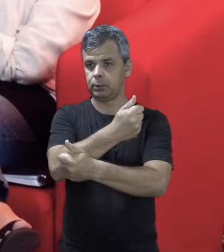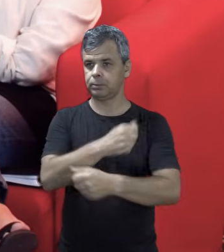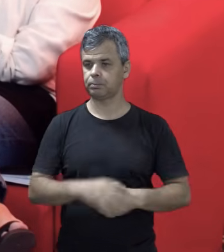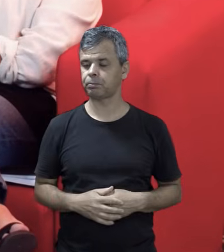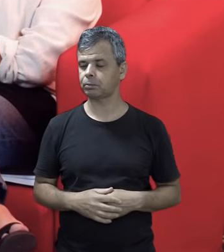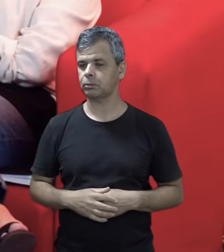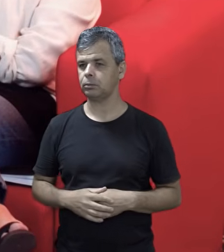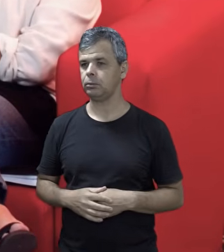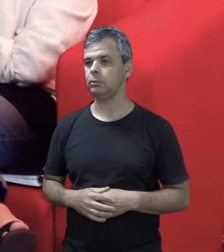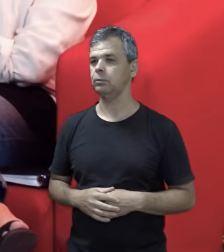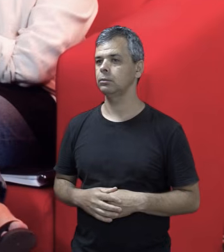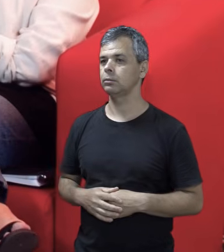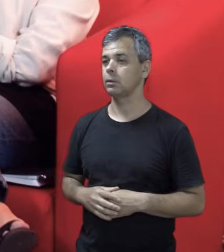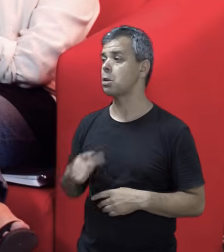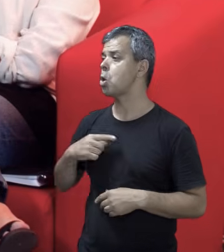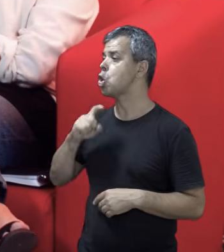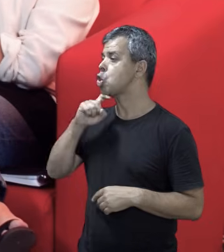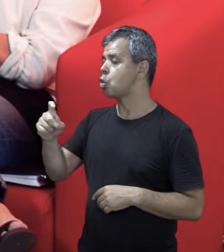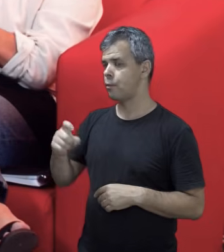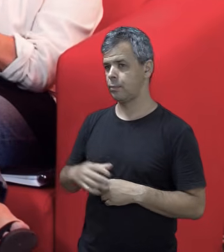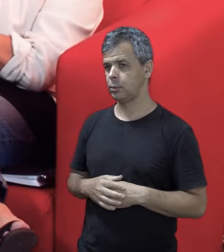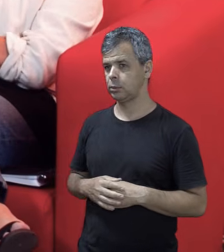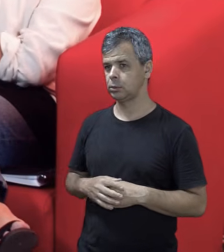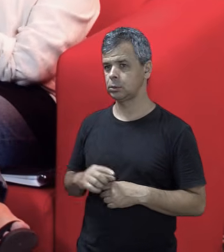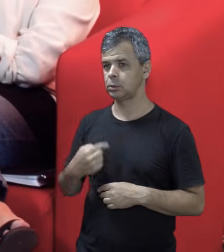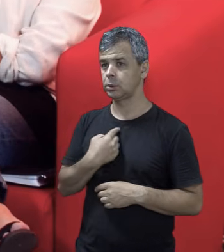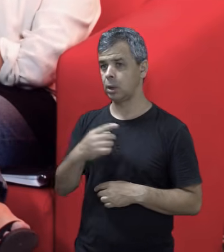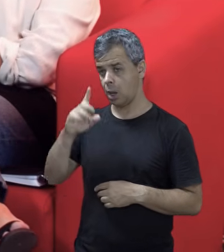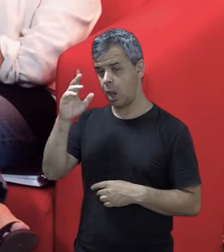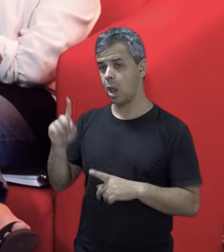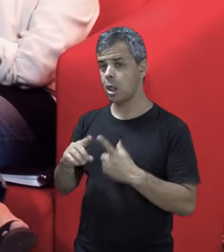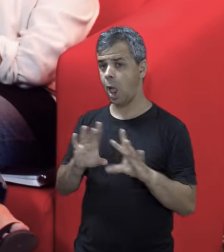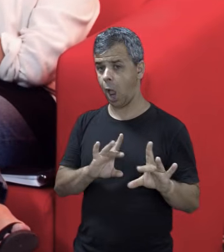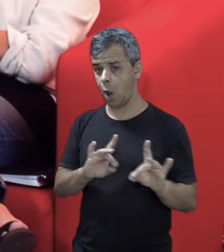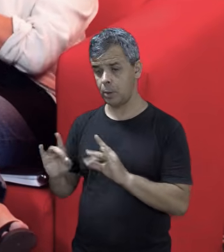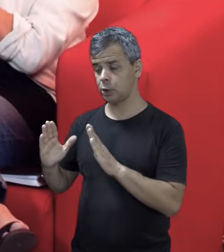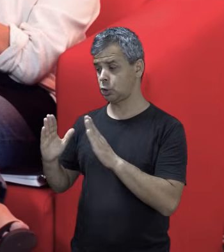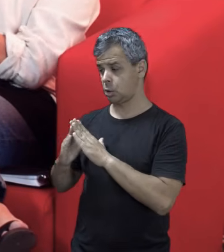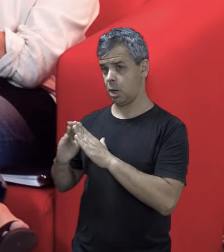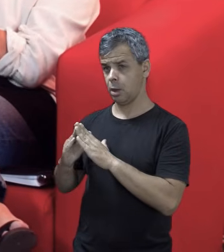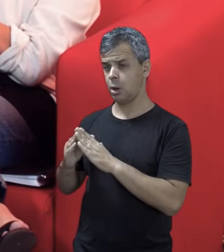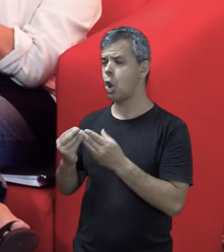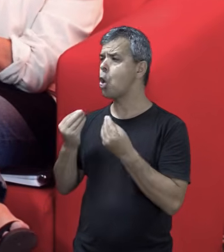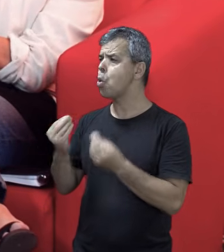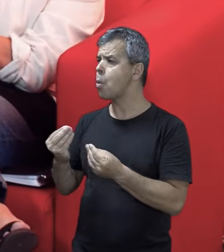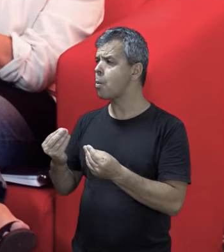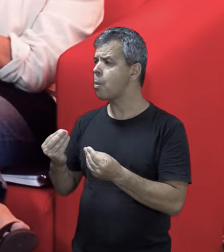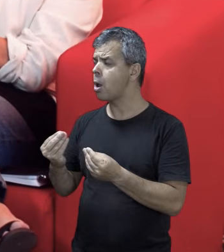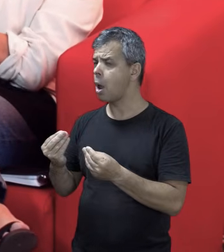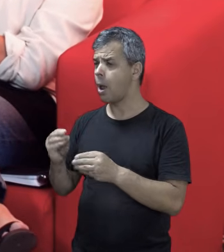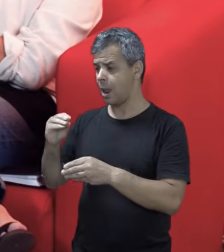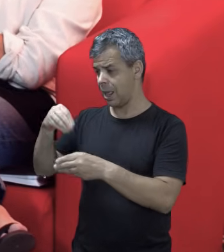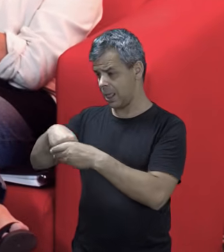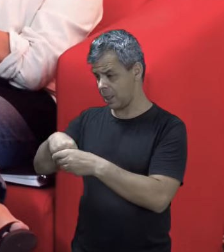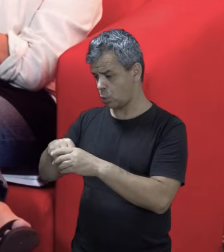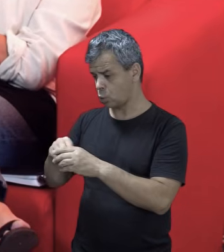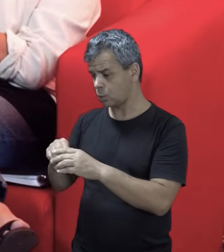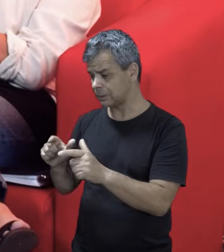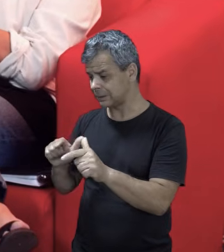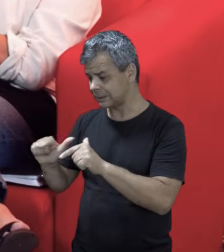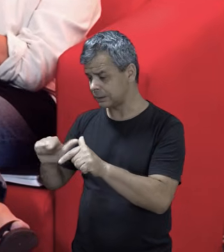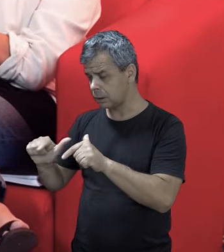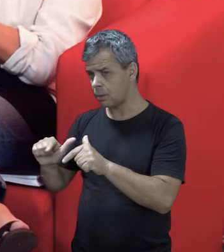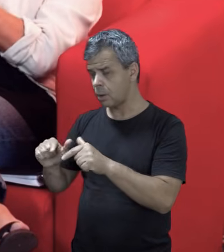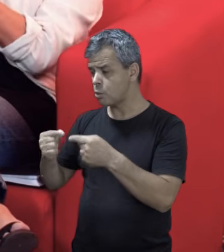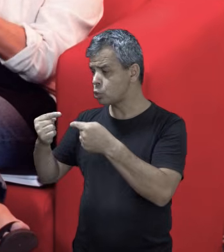uma outra dúvida, e talvez também quem esteja assistindo a gente, como é que dentro do grupo de trabalho vocês